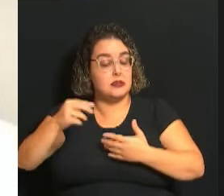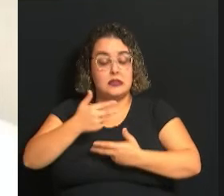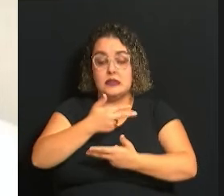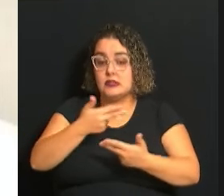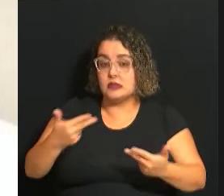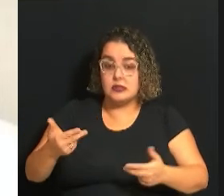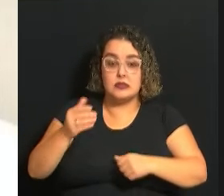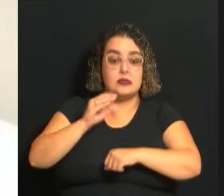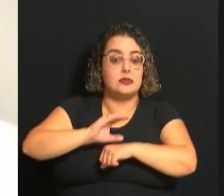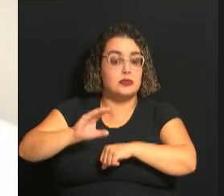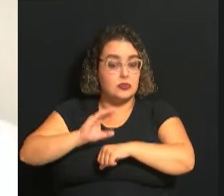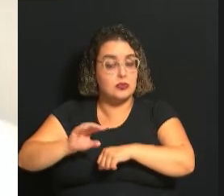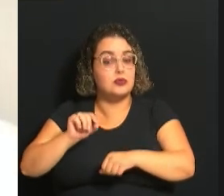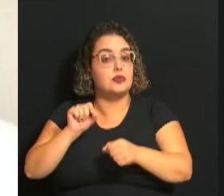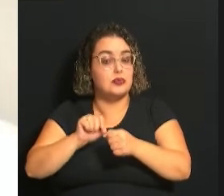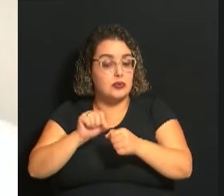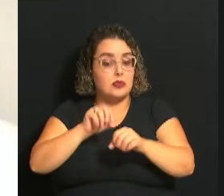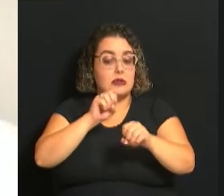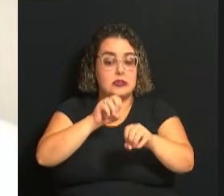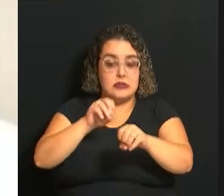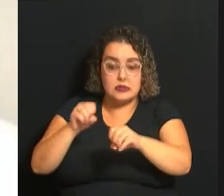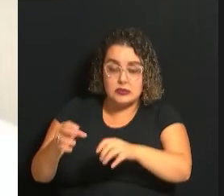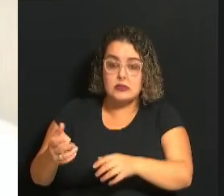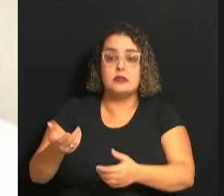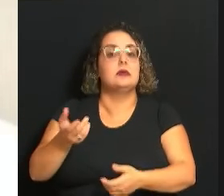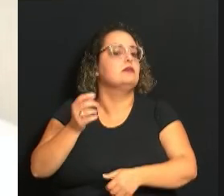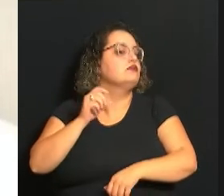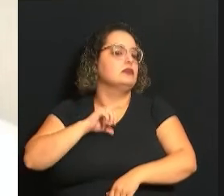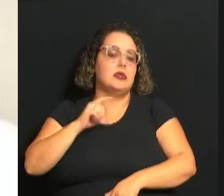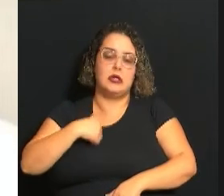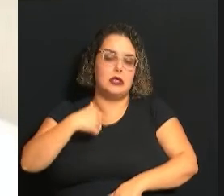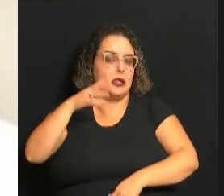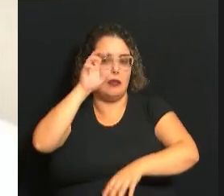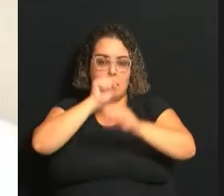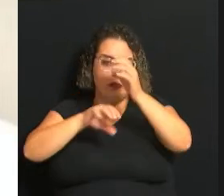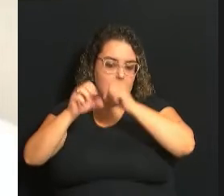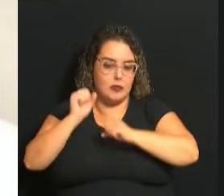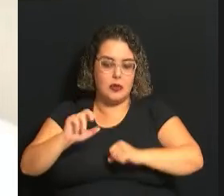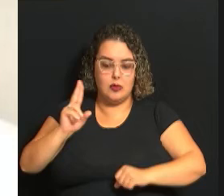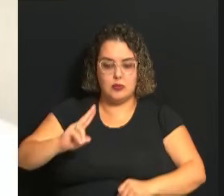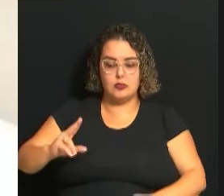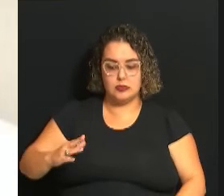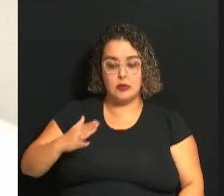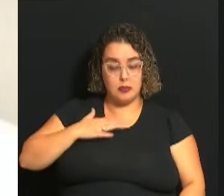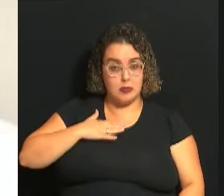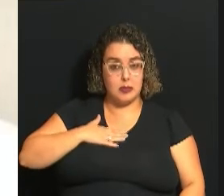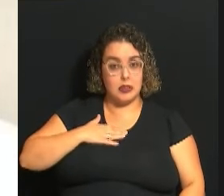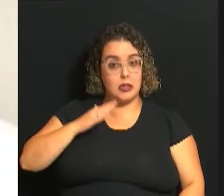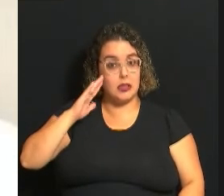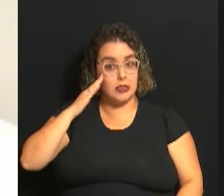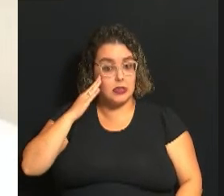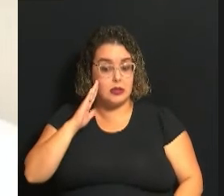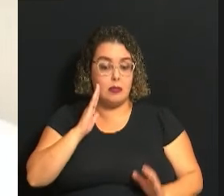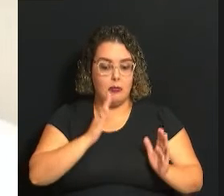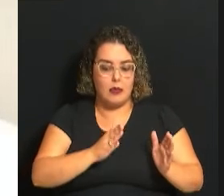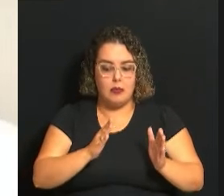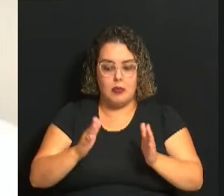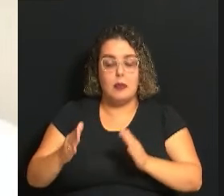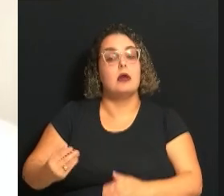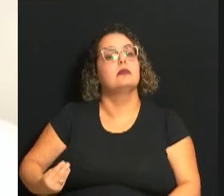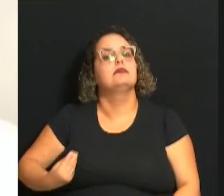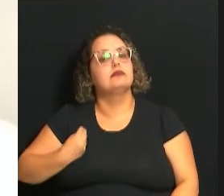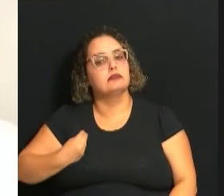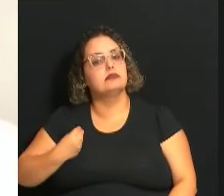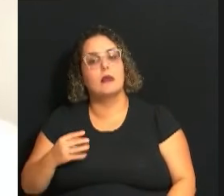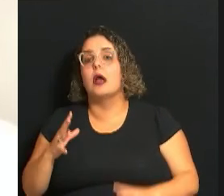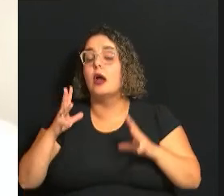que eu fiz, então muita coisa eu apliquei a mim mesma, né, de entender o processo que eu estava passando. Então, assim, tudo